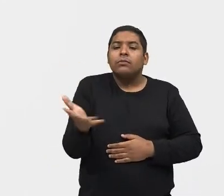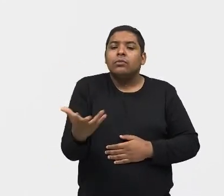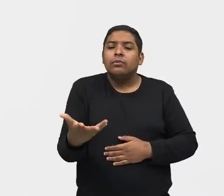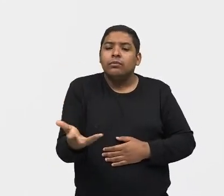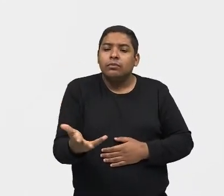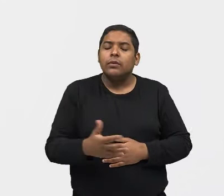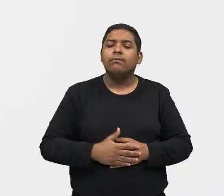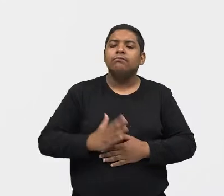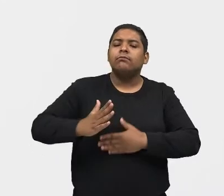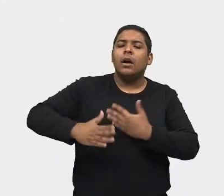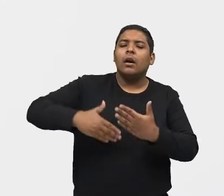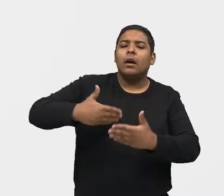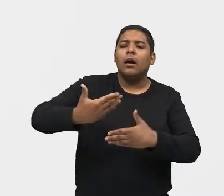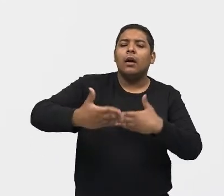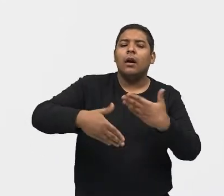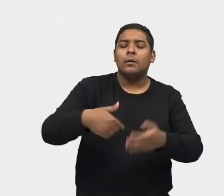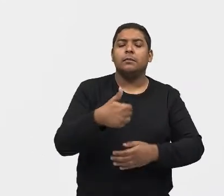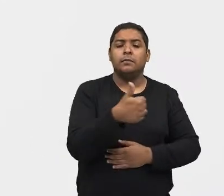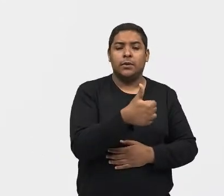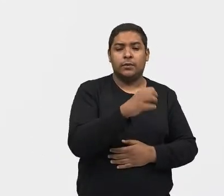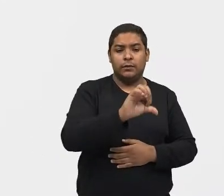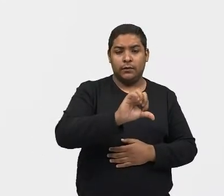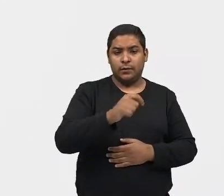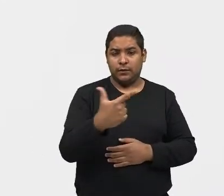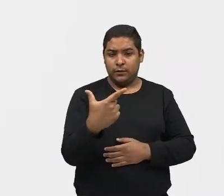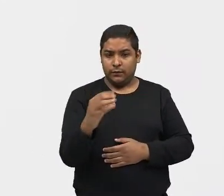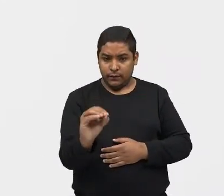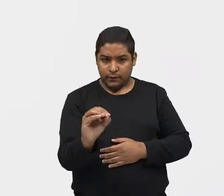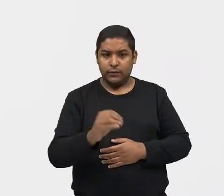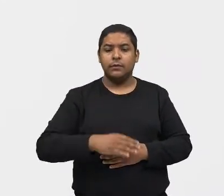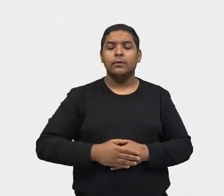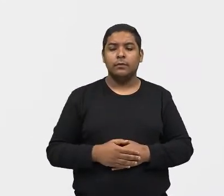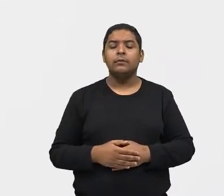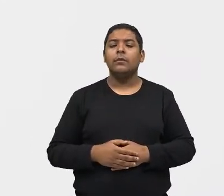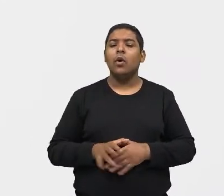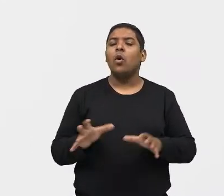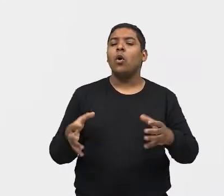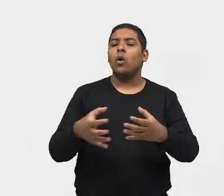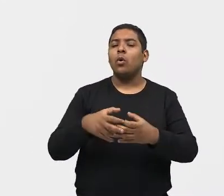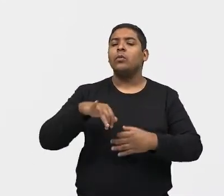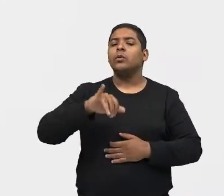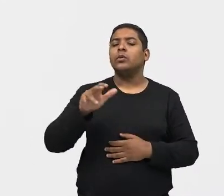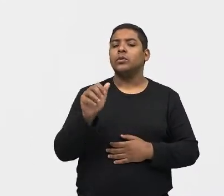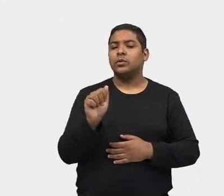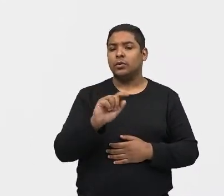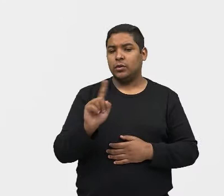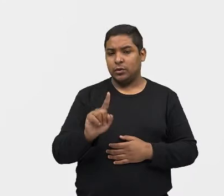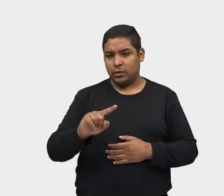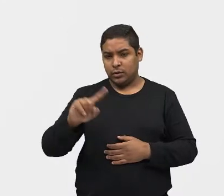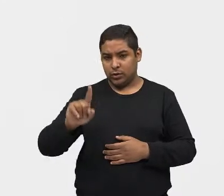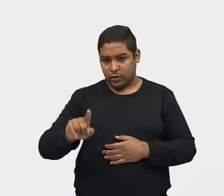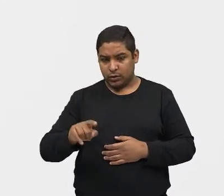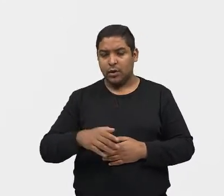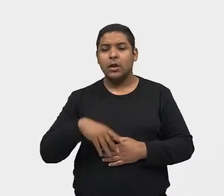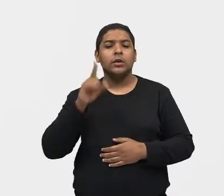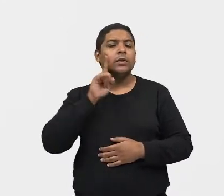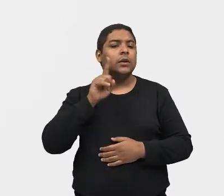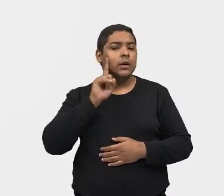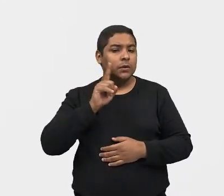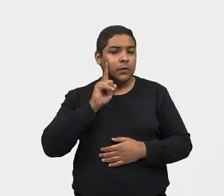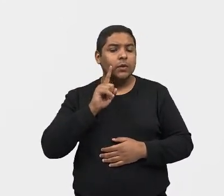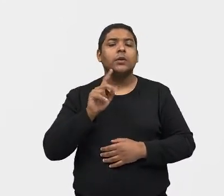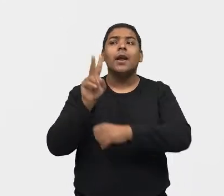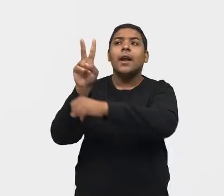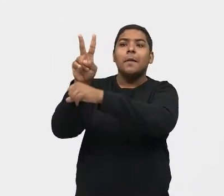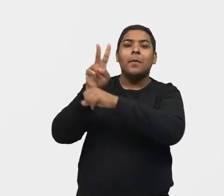Step cresceu nos anos de 1920, o Clube de Jazz dos Estados Unidos emprestaram os estilos musicais da